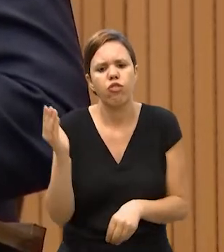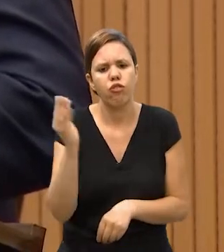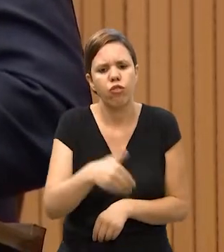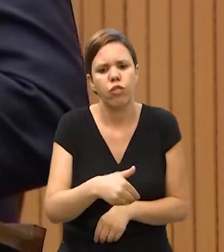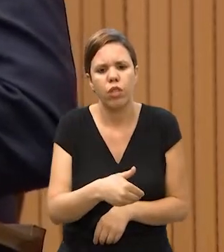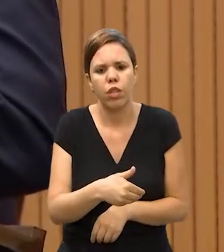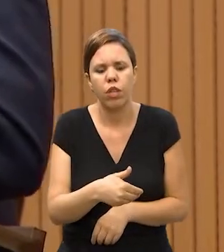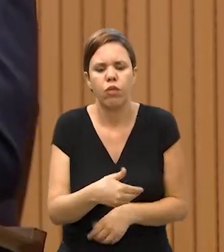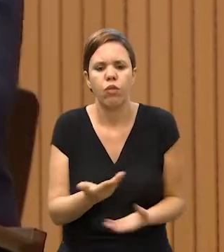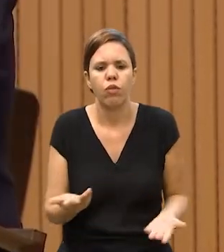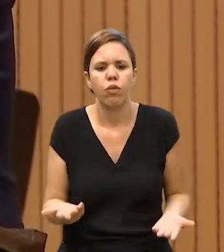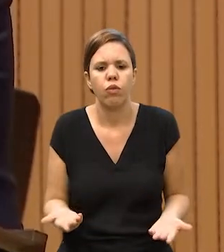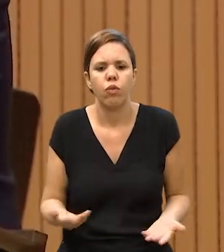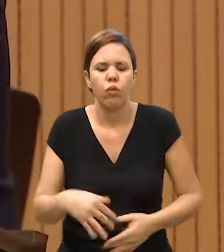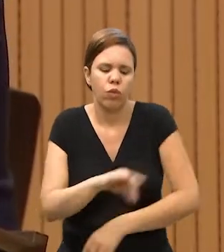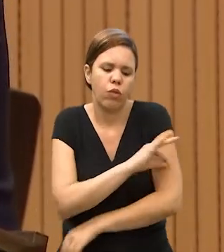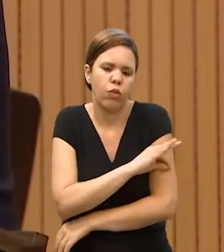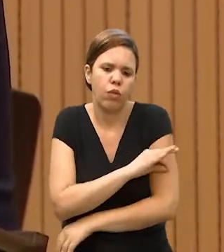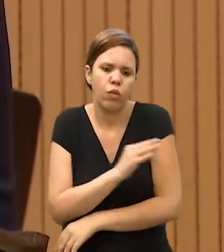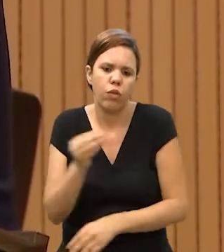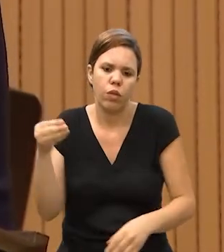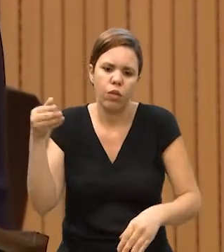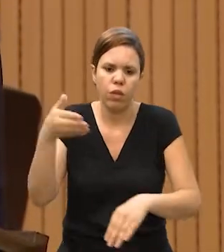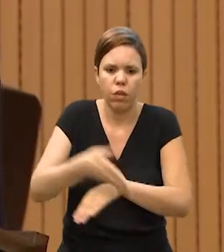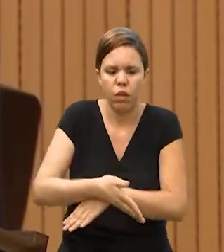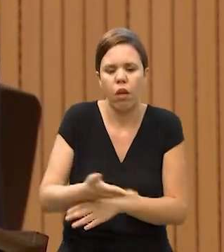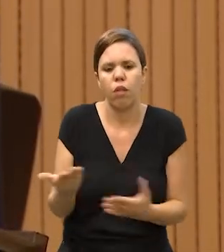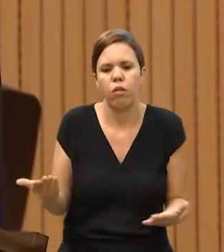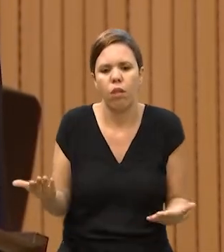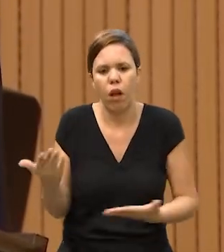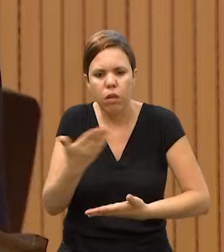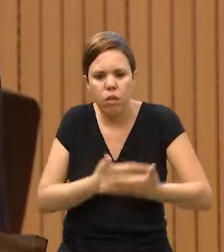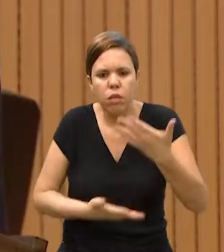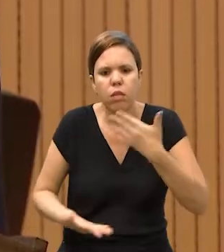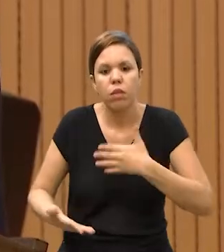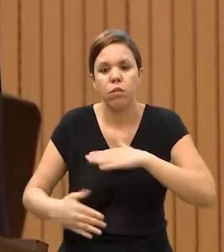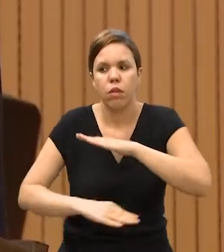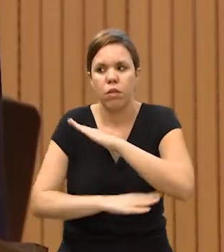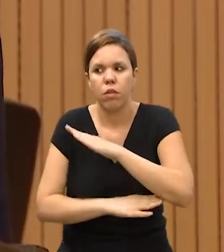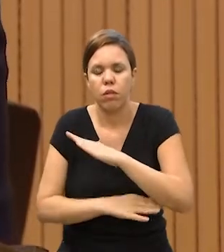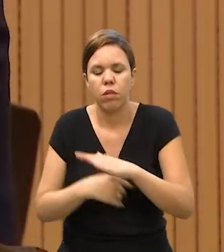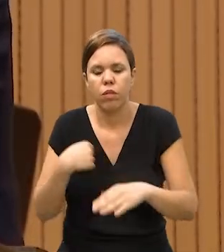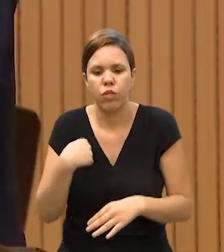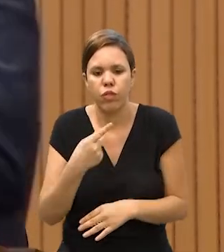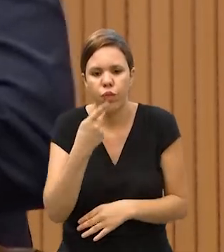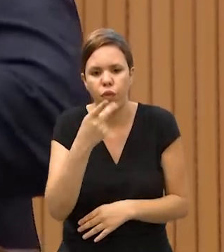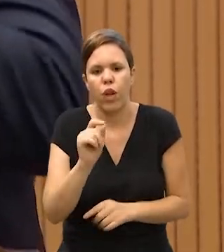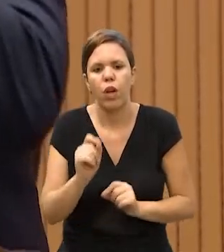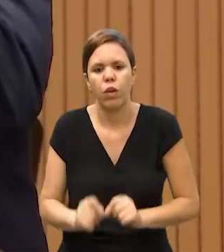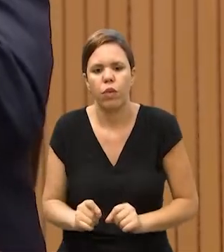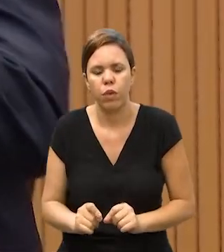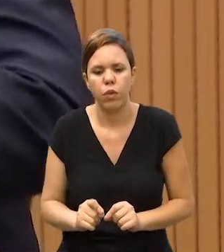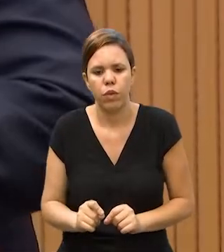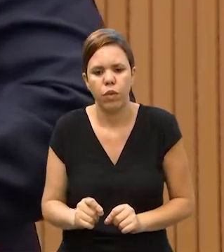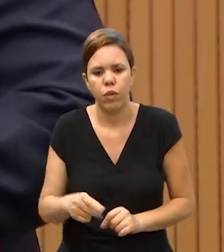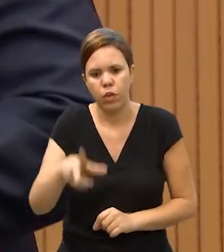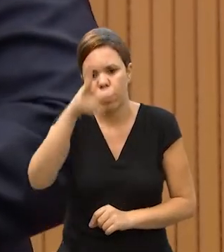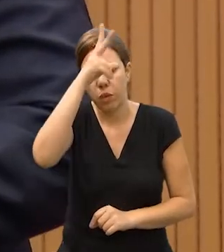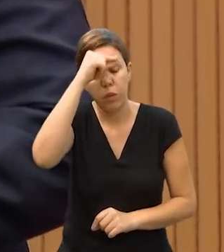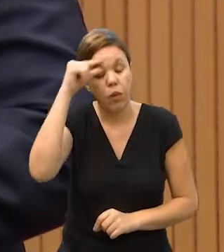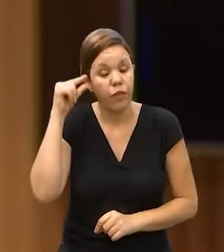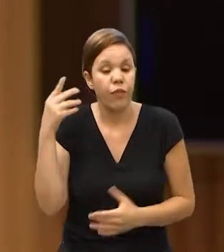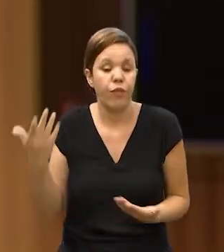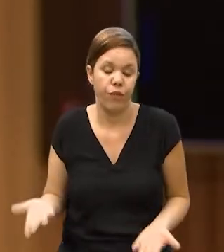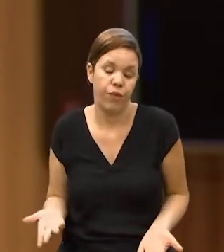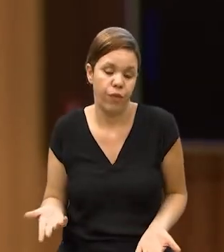do Poder Executivo no Legislativo e acaba ficando, a gente fala, um puxadinho aqui do prefeito municipal,